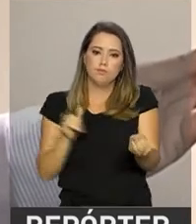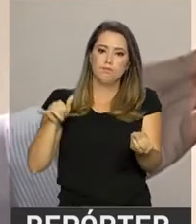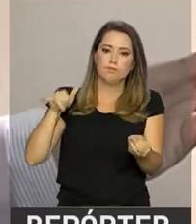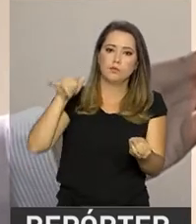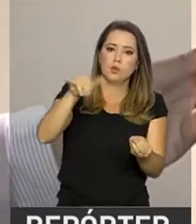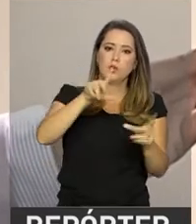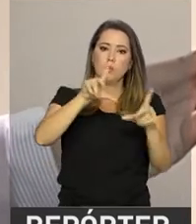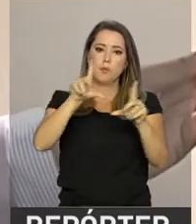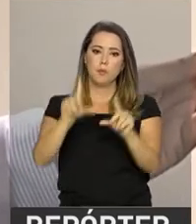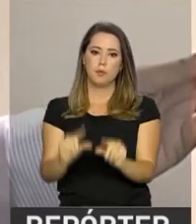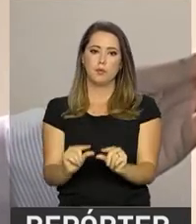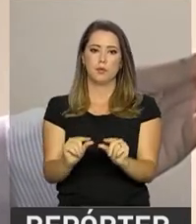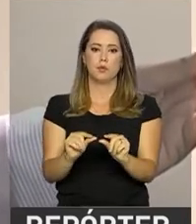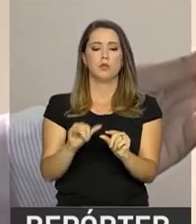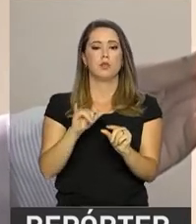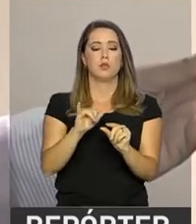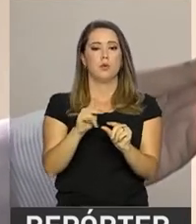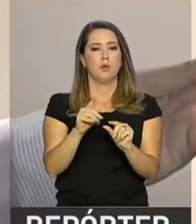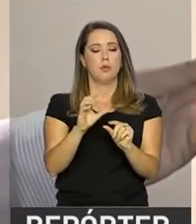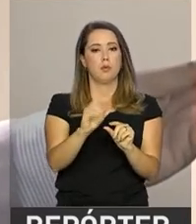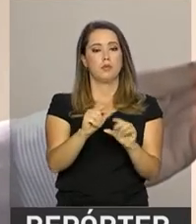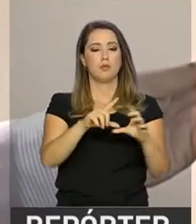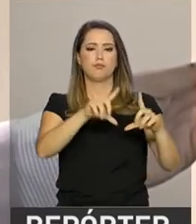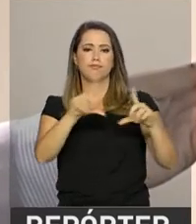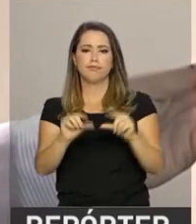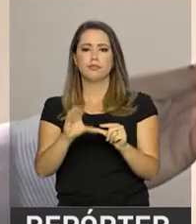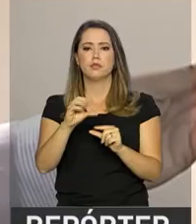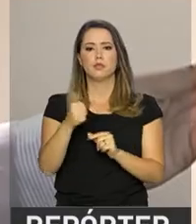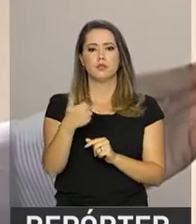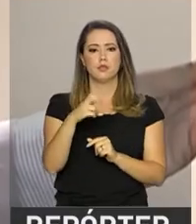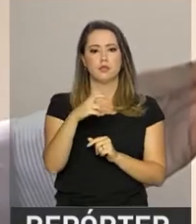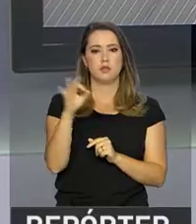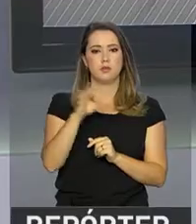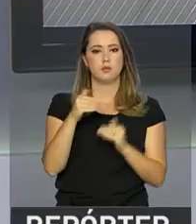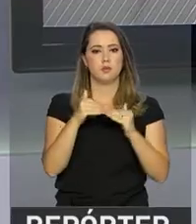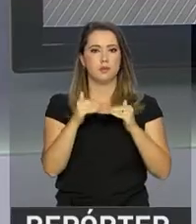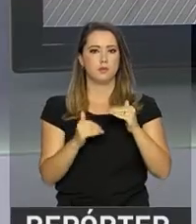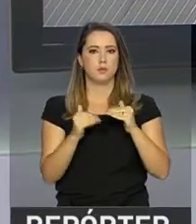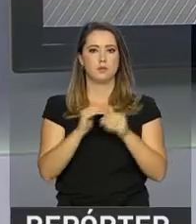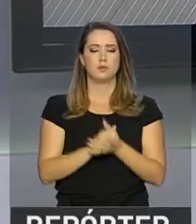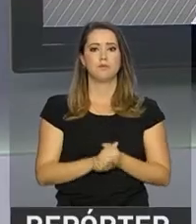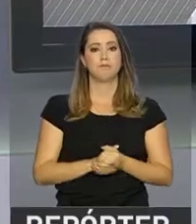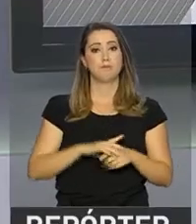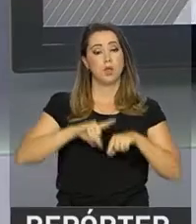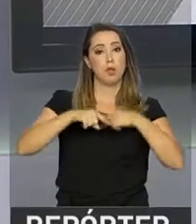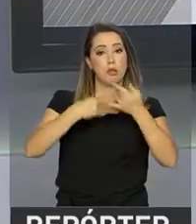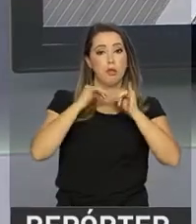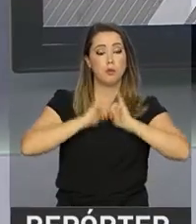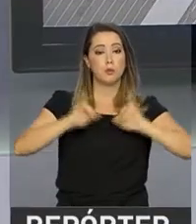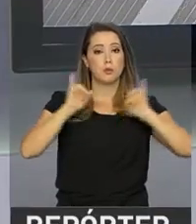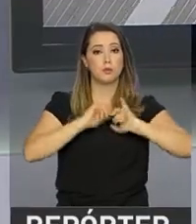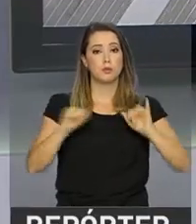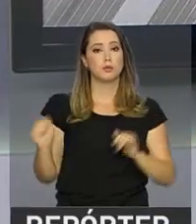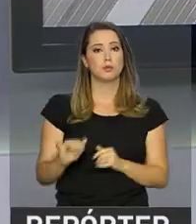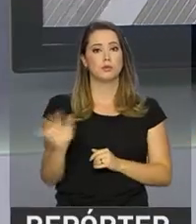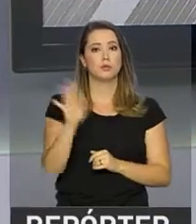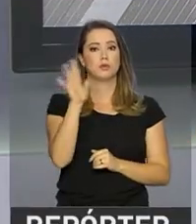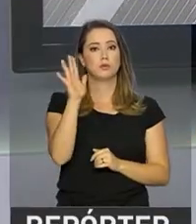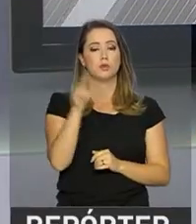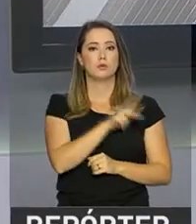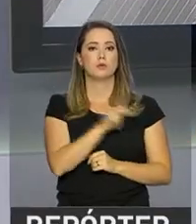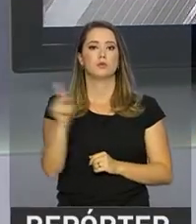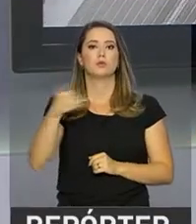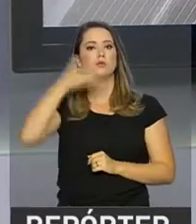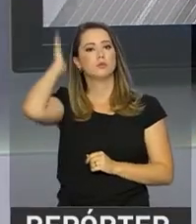menor contribuição negativa no índice, com uma queda de um pouco mais de 15%. E após a divulgação do índice de